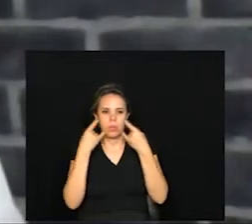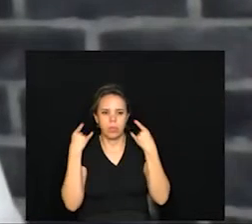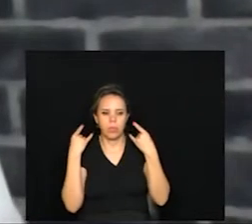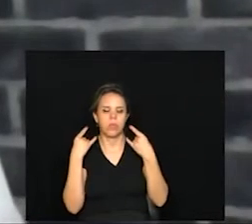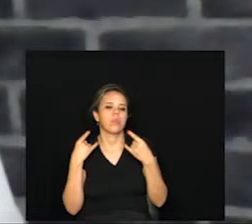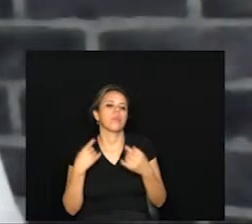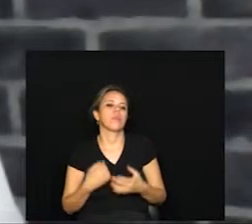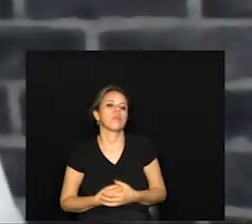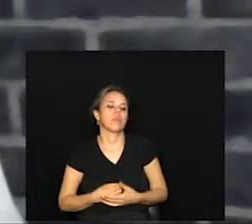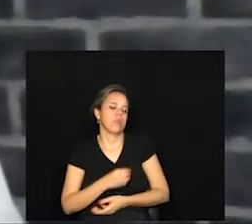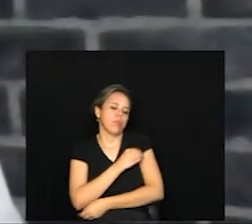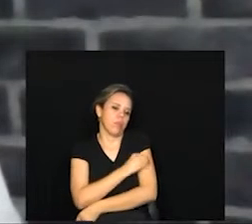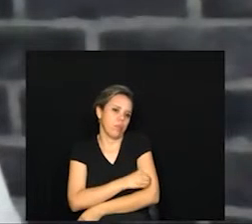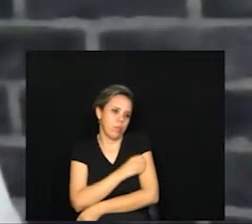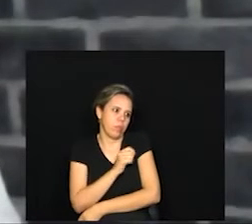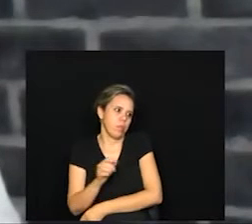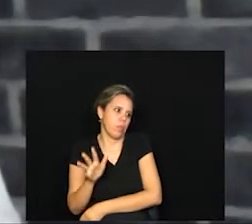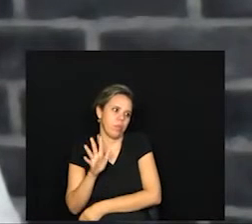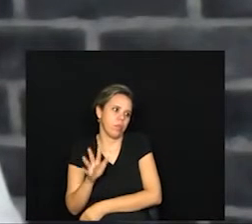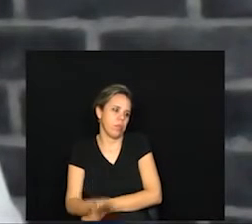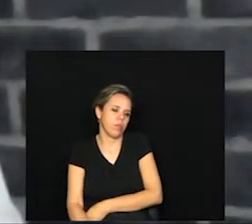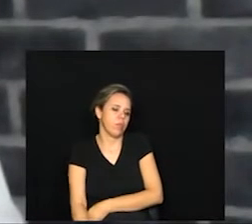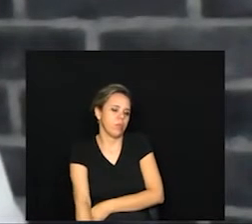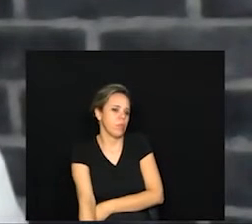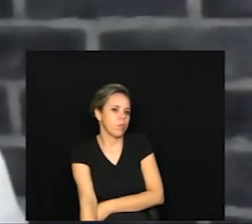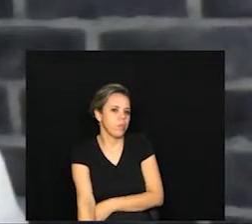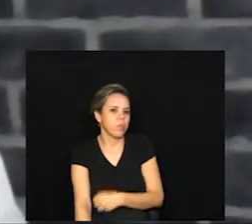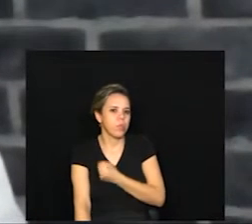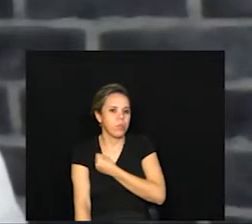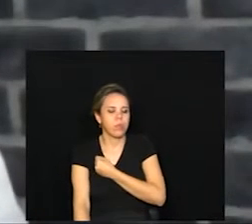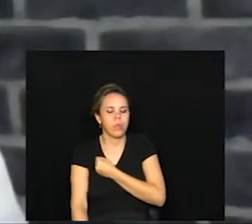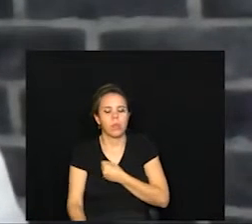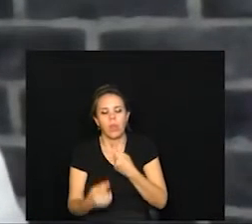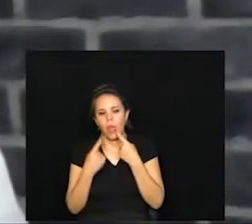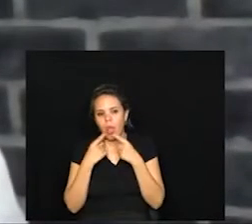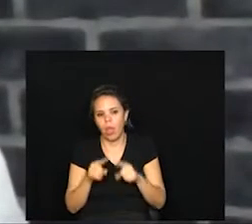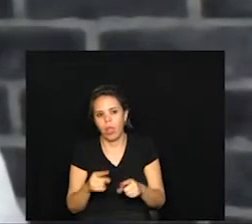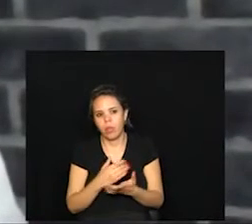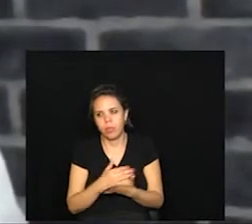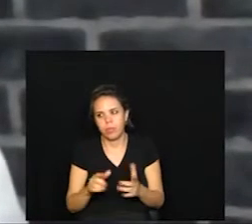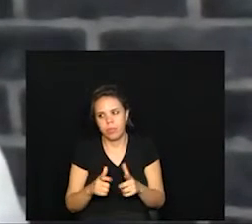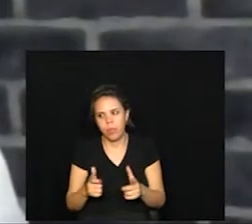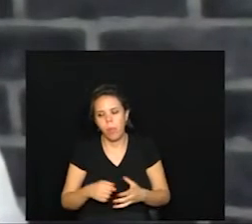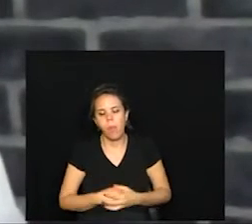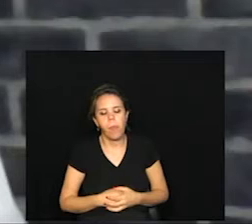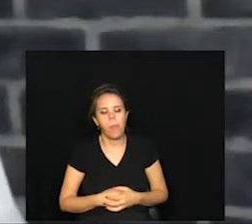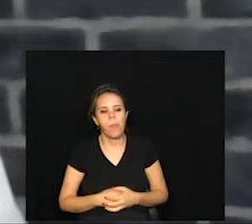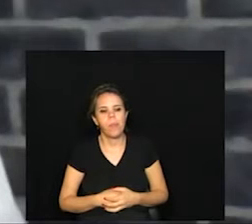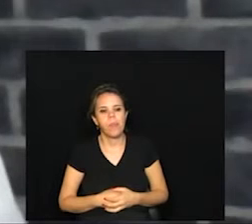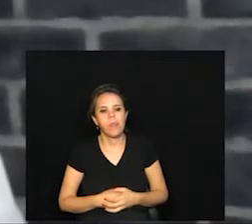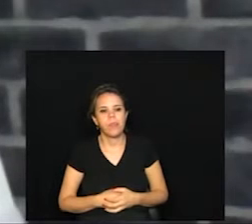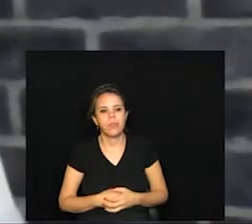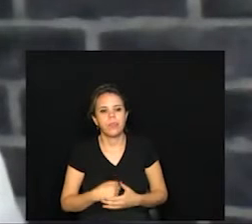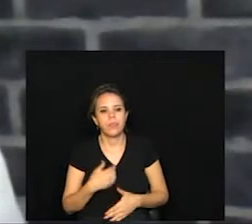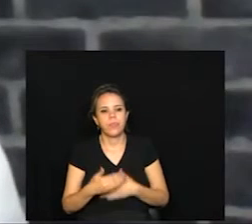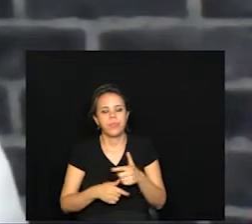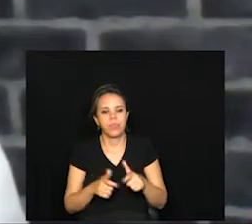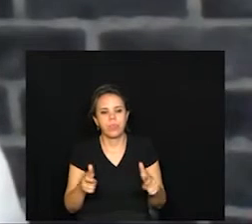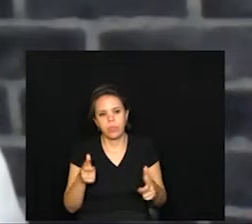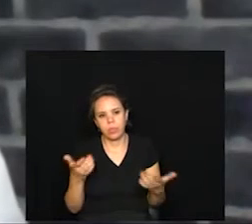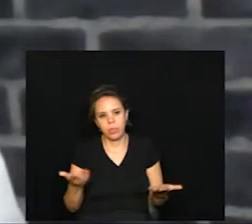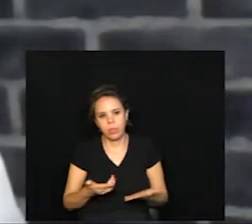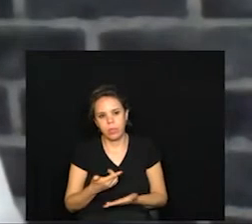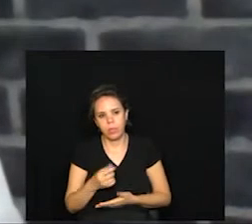proteção, do álcool em gel, e esse número de reclamações ele começou a aumentar, né? A gente vem acompanhando